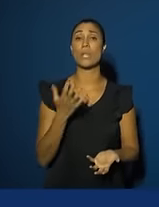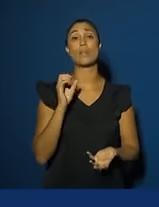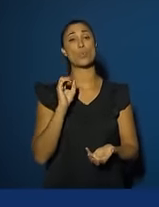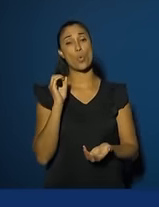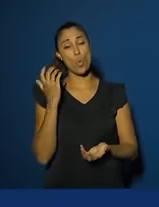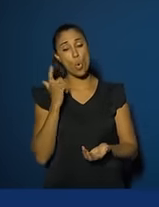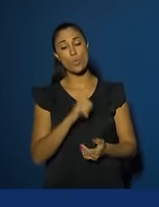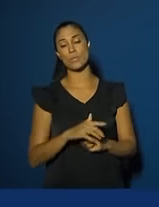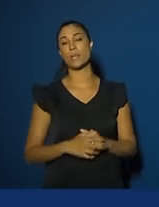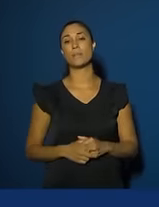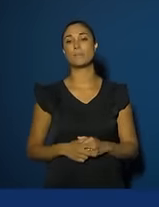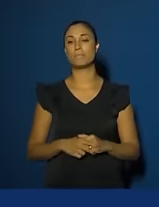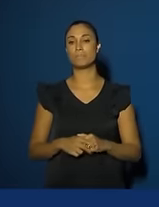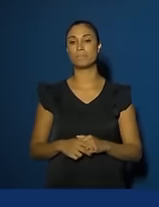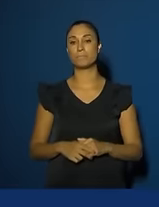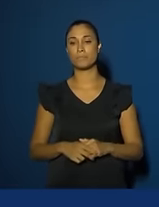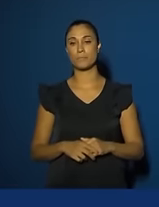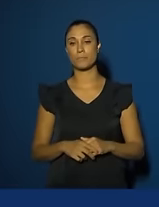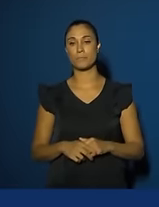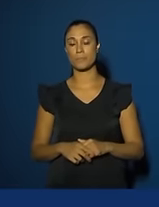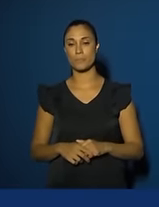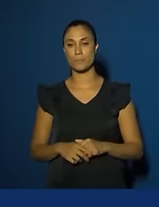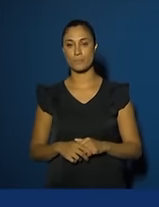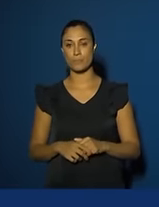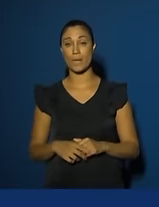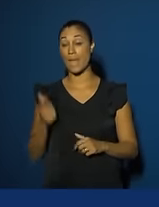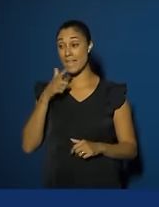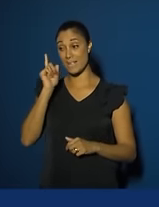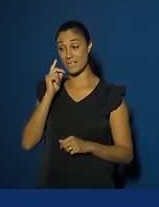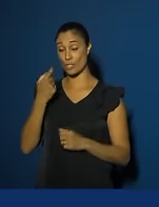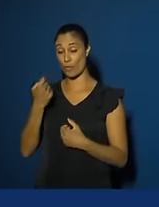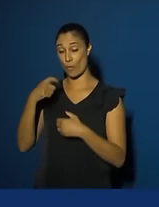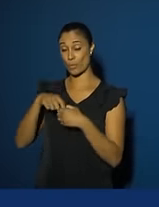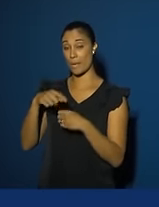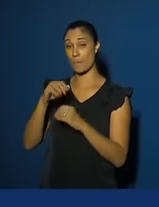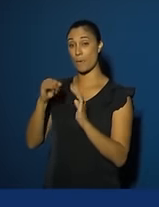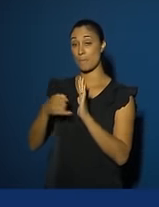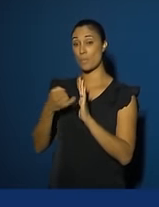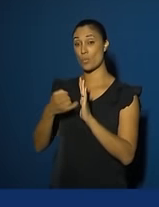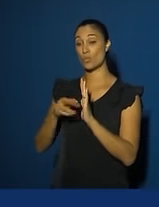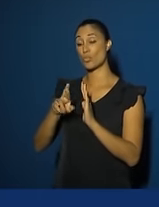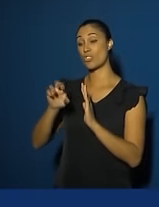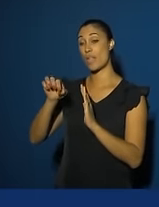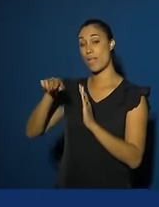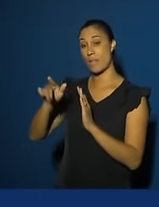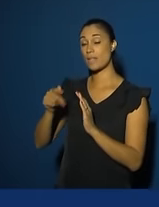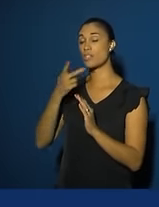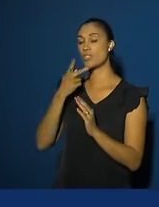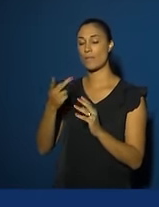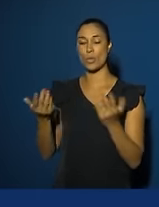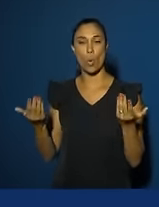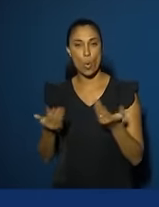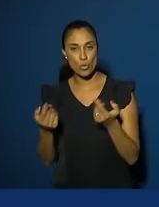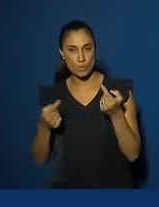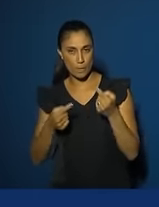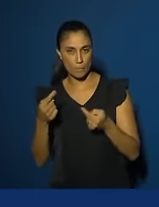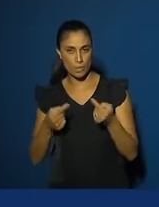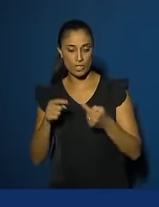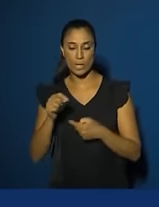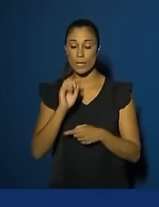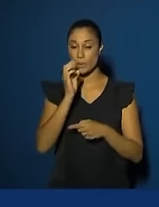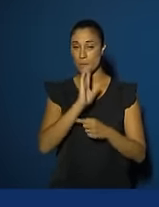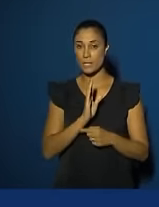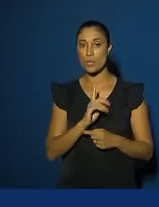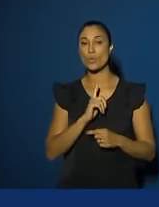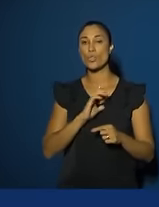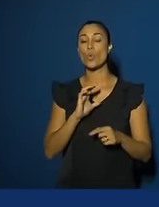alcançados é antes da gente por Imposto de Renda direto essa questão da política a gente tá falando hoje de um no Brasil